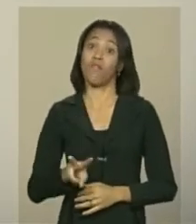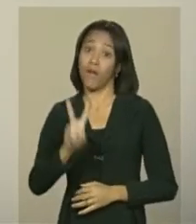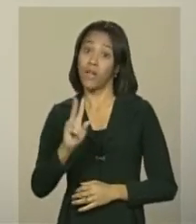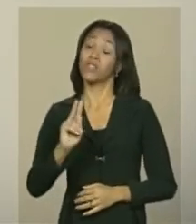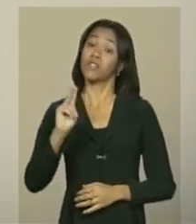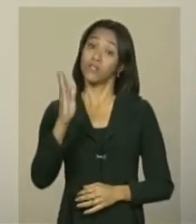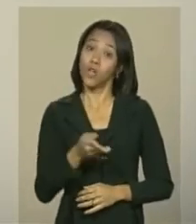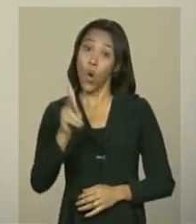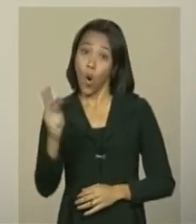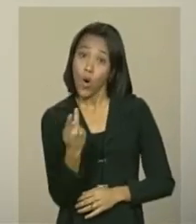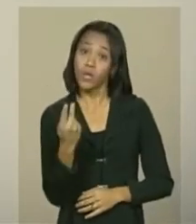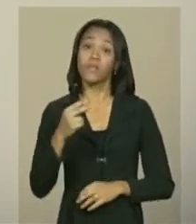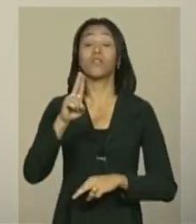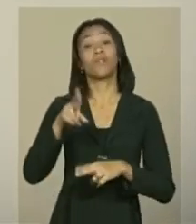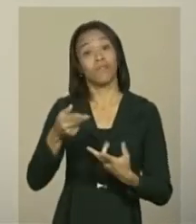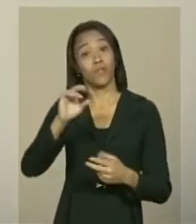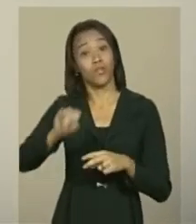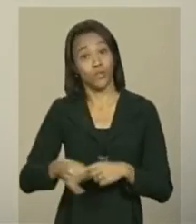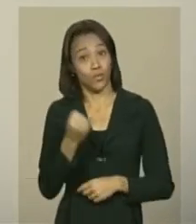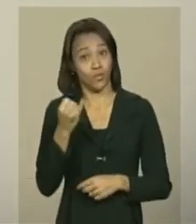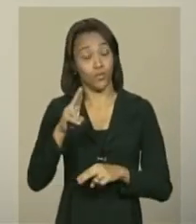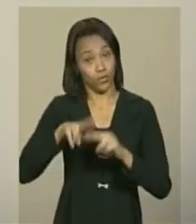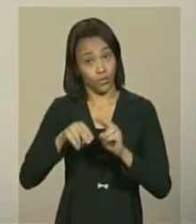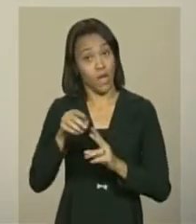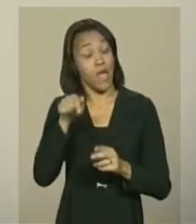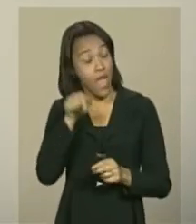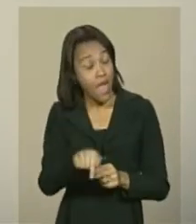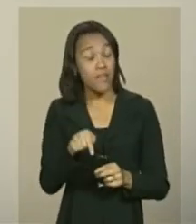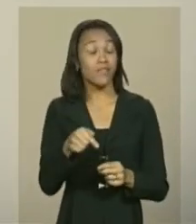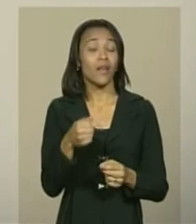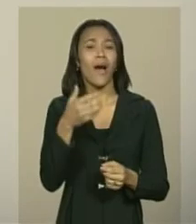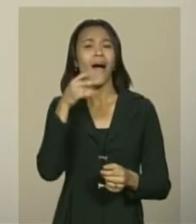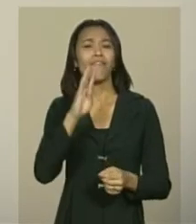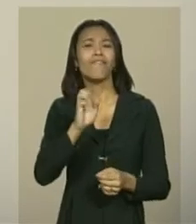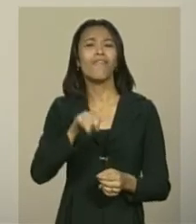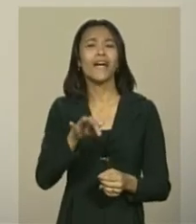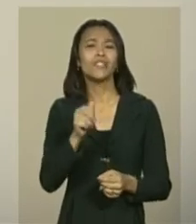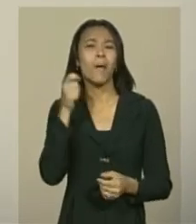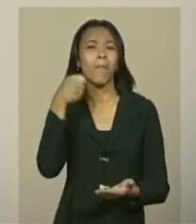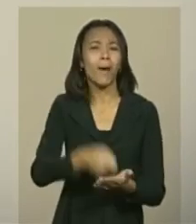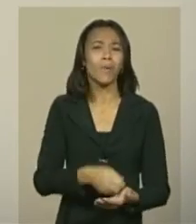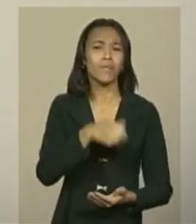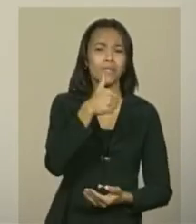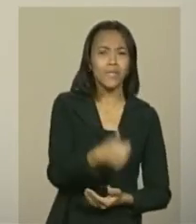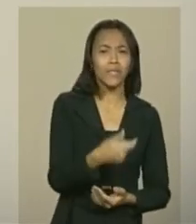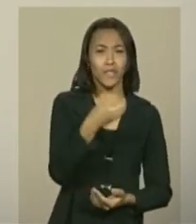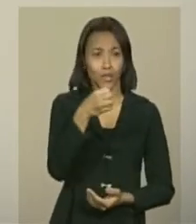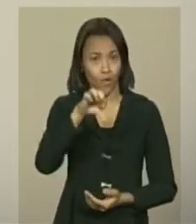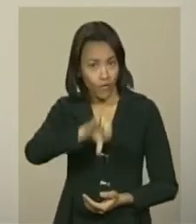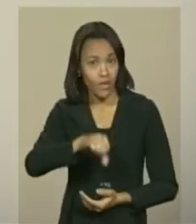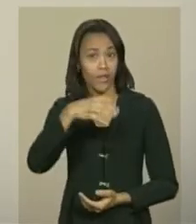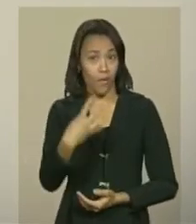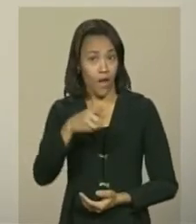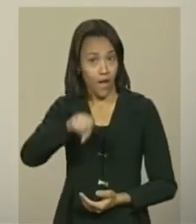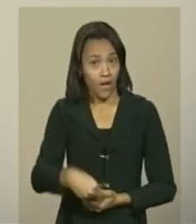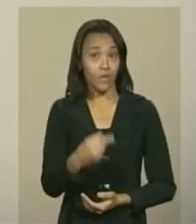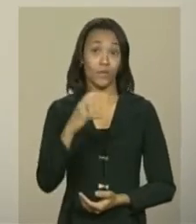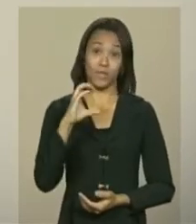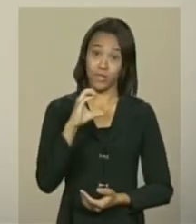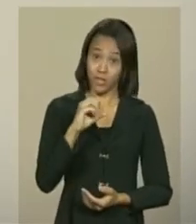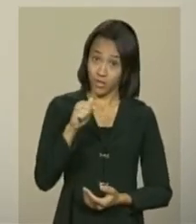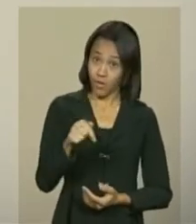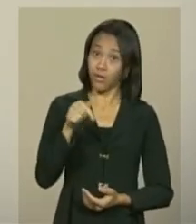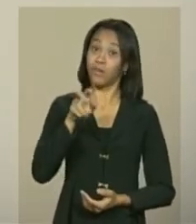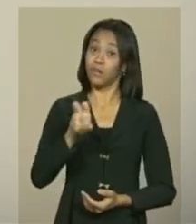kilowatt Sora em julho por esse consumo a dona Fátima pagou 194 reais e